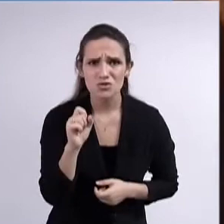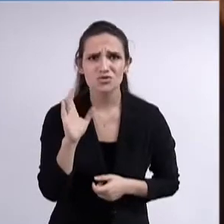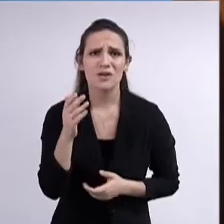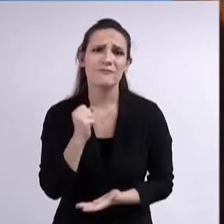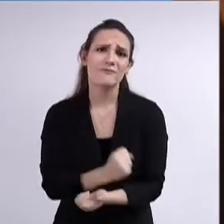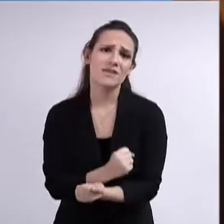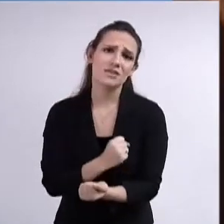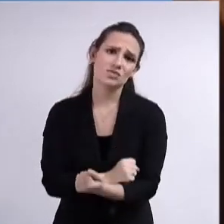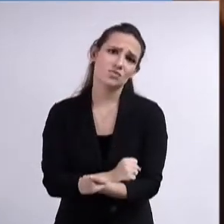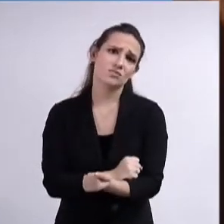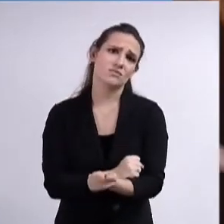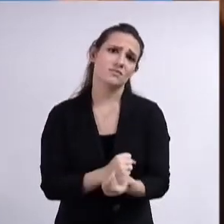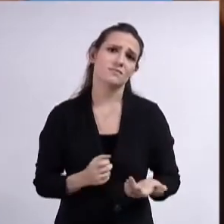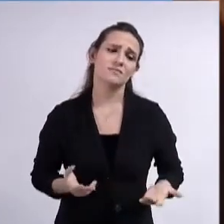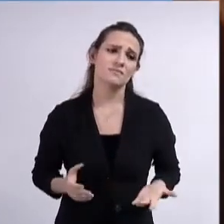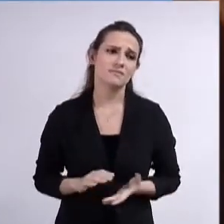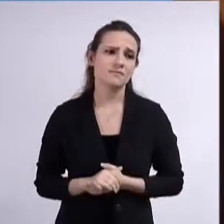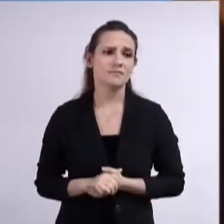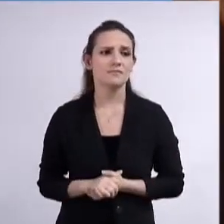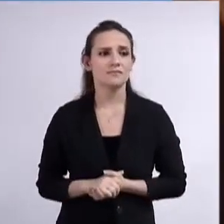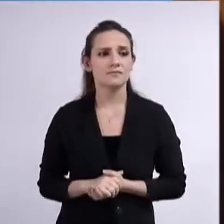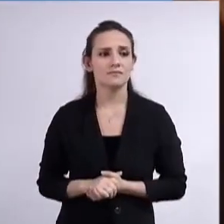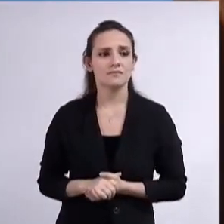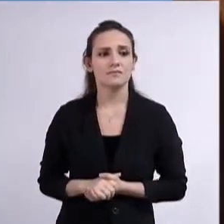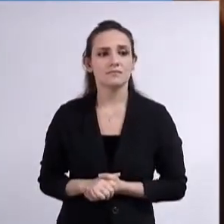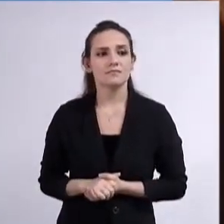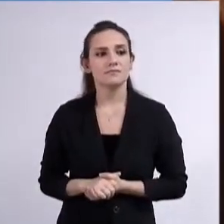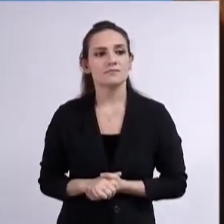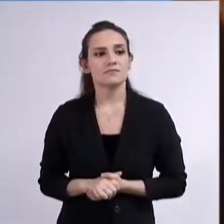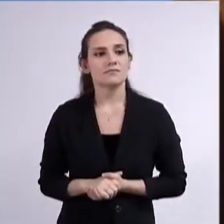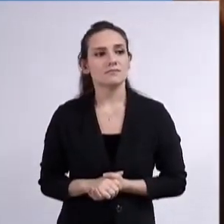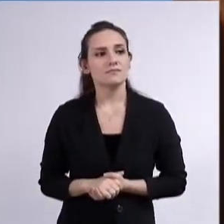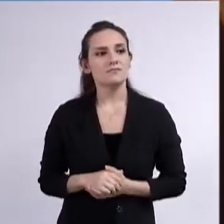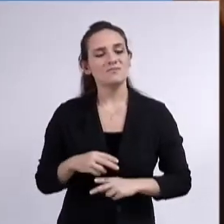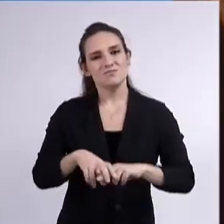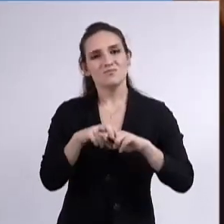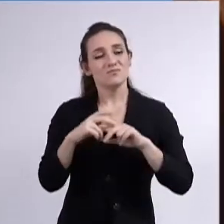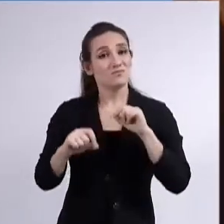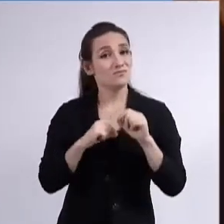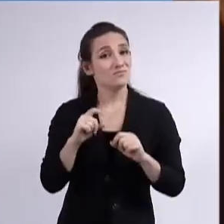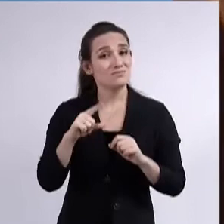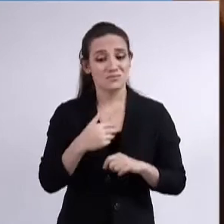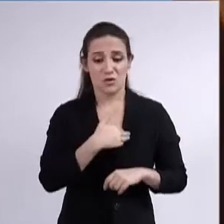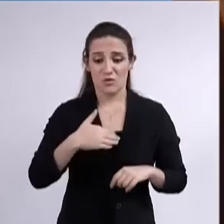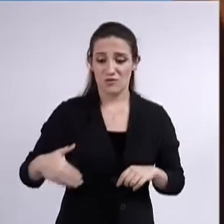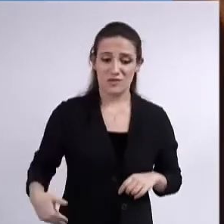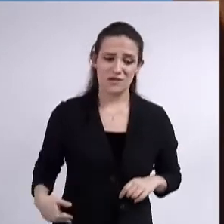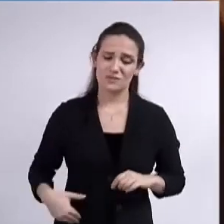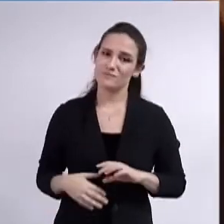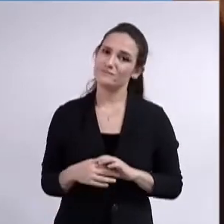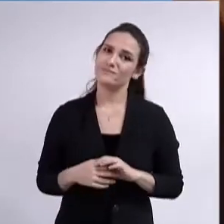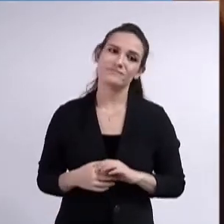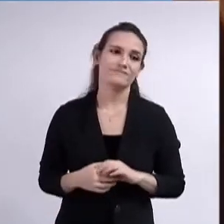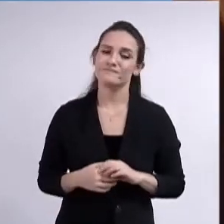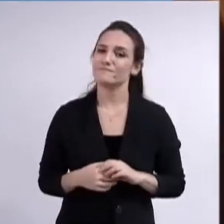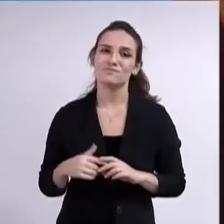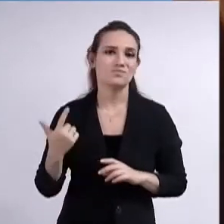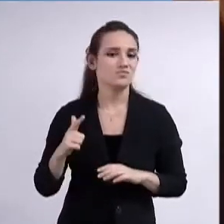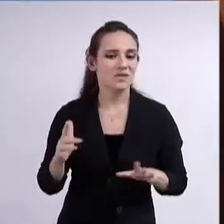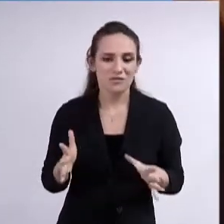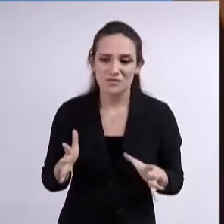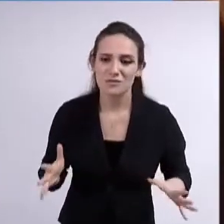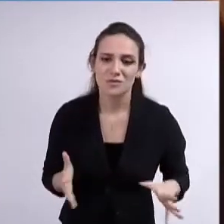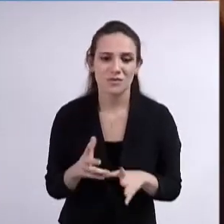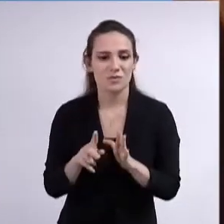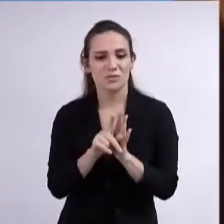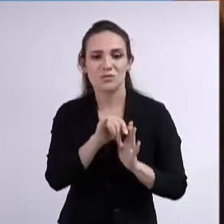química. E aí onde entra uma lacuna deixada pelo poder público, que lamentavelmente não investe em